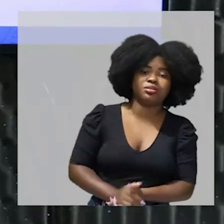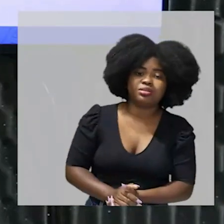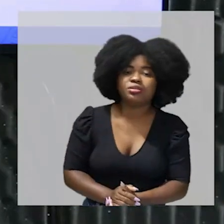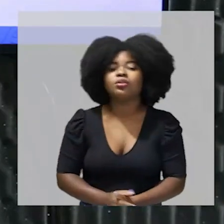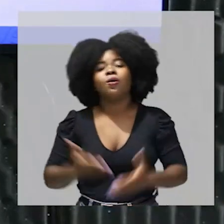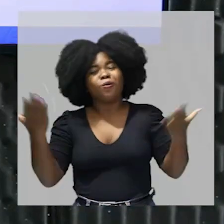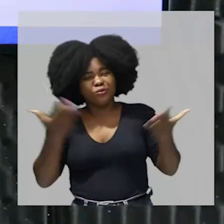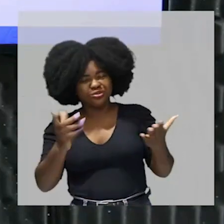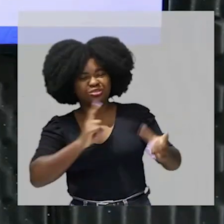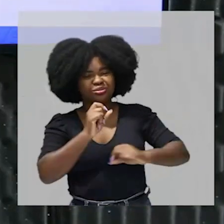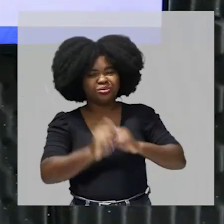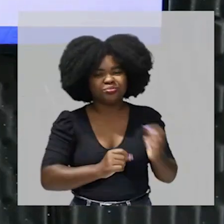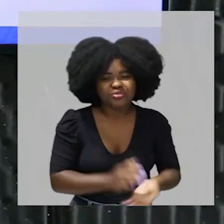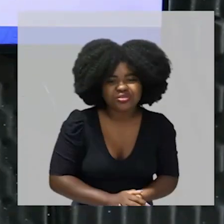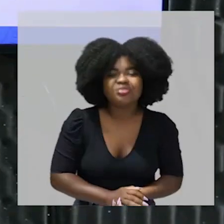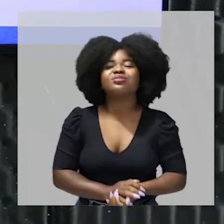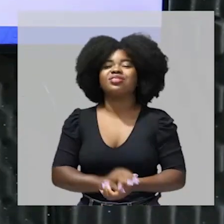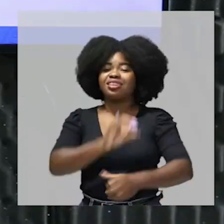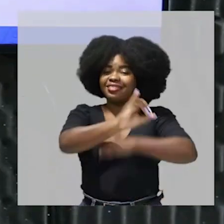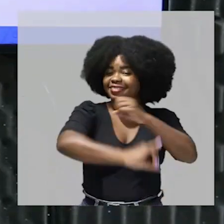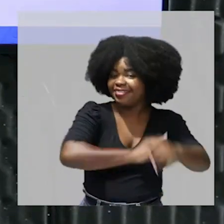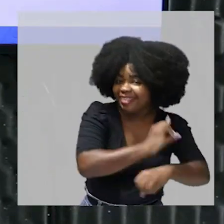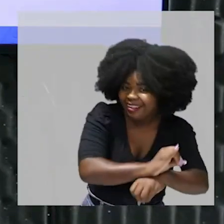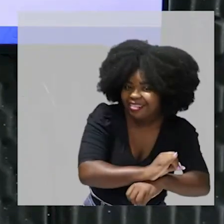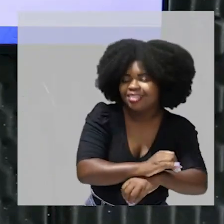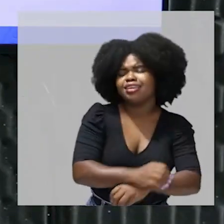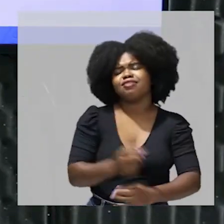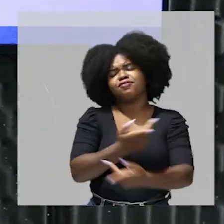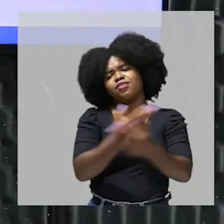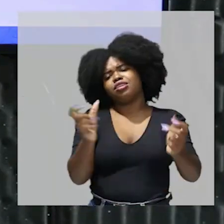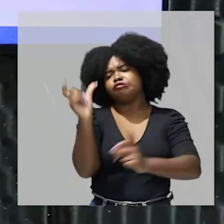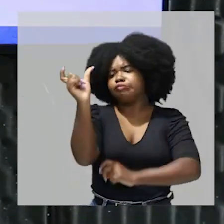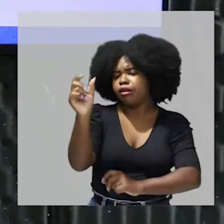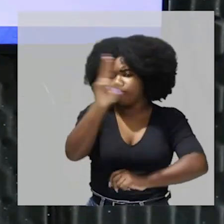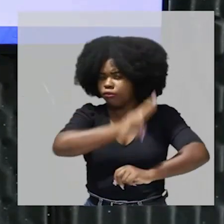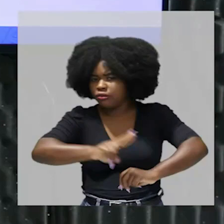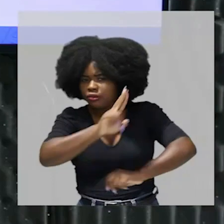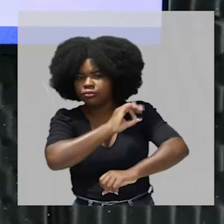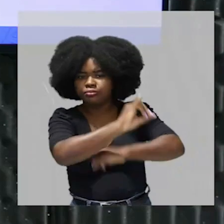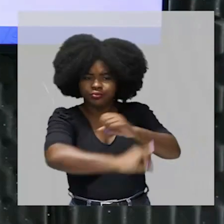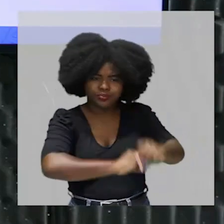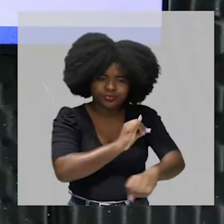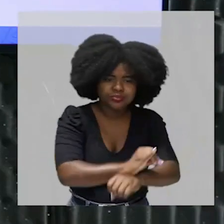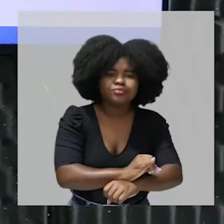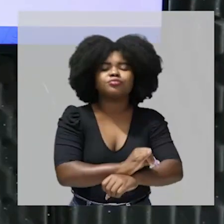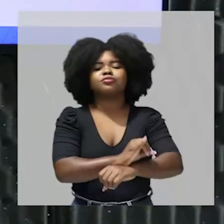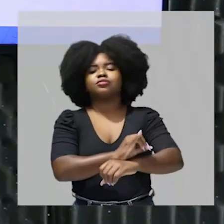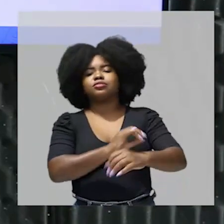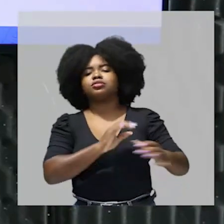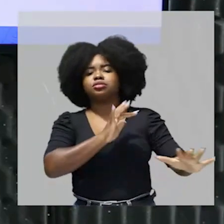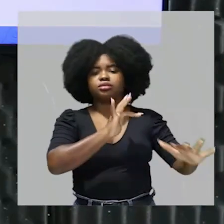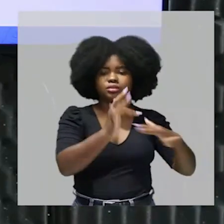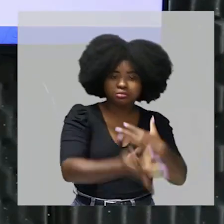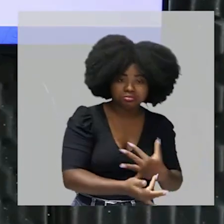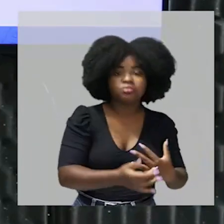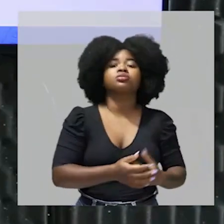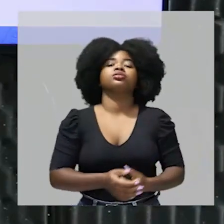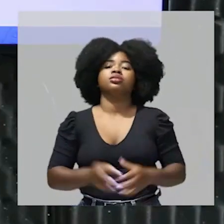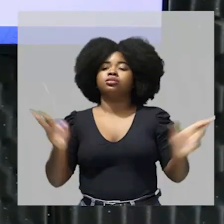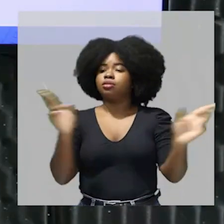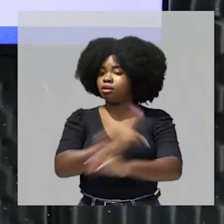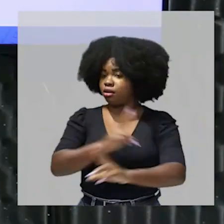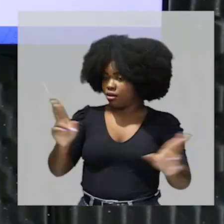agora na era da internet muitas palavras usadas na mídia aí vou fazendo parte do nosso